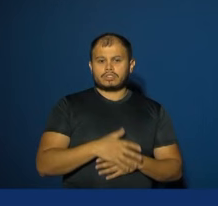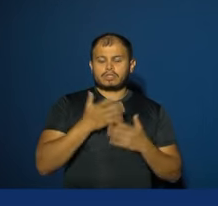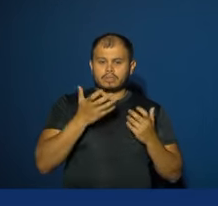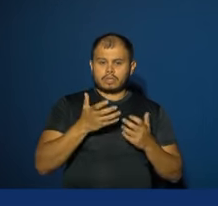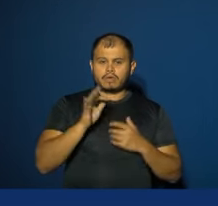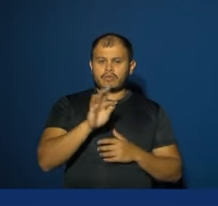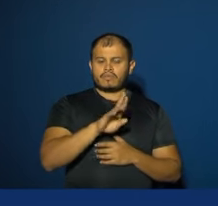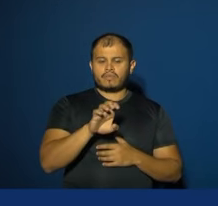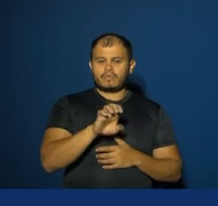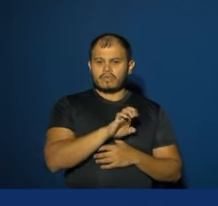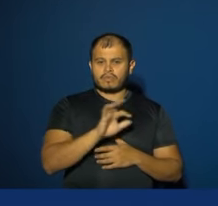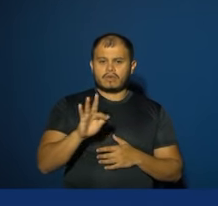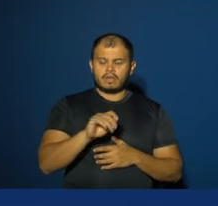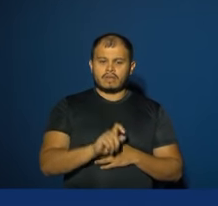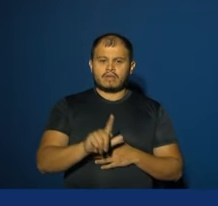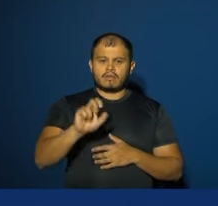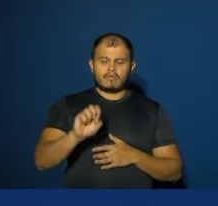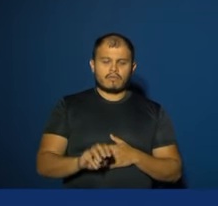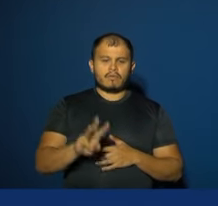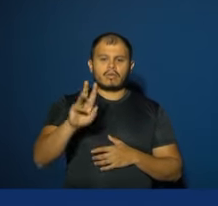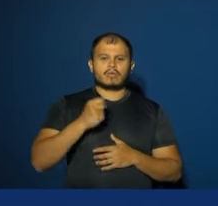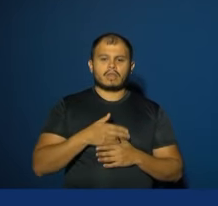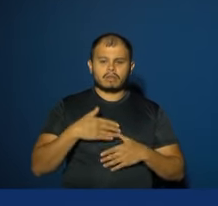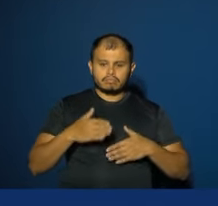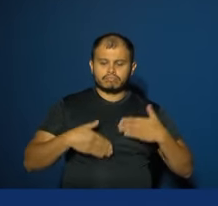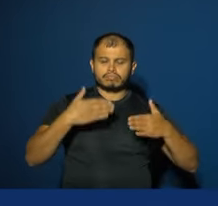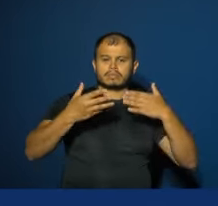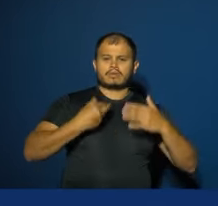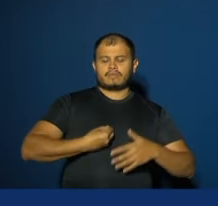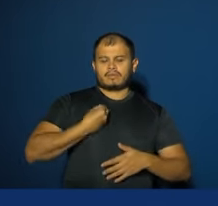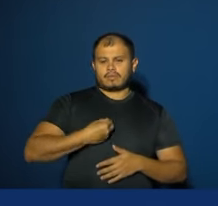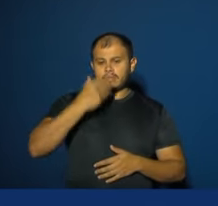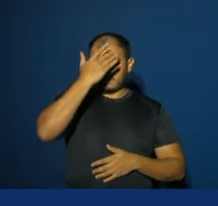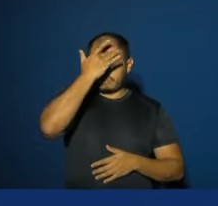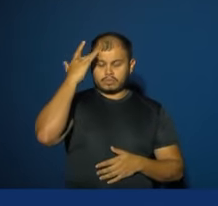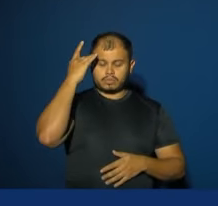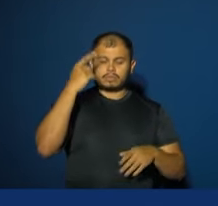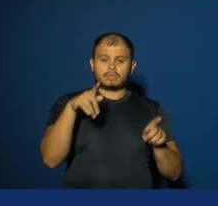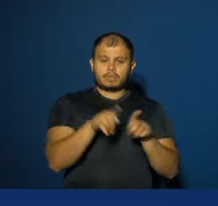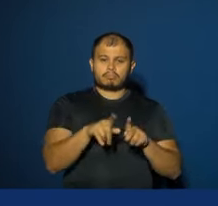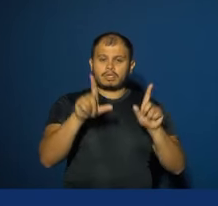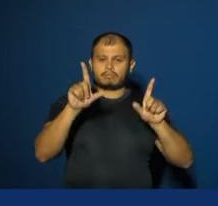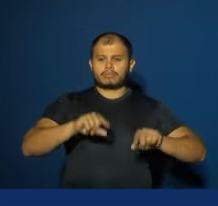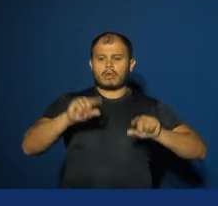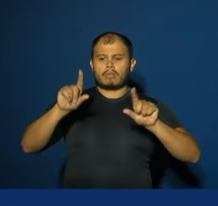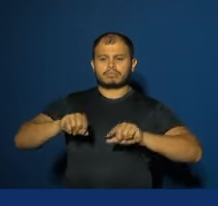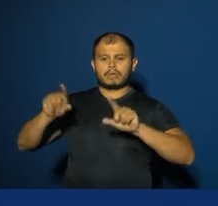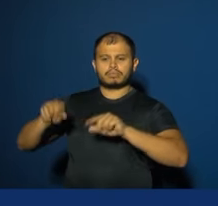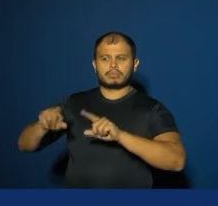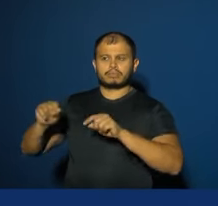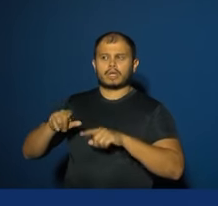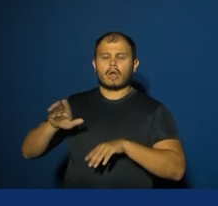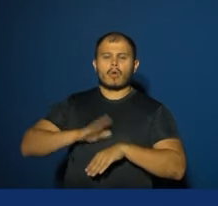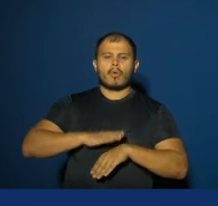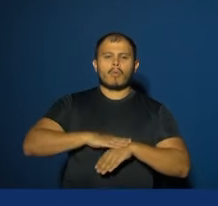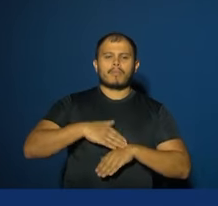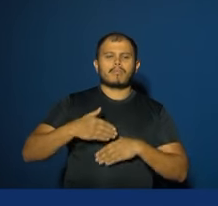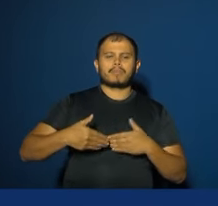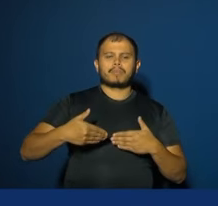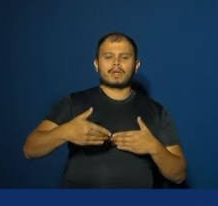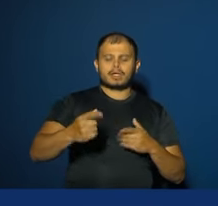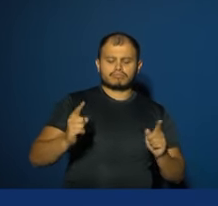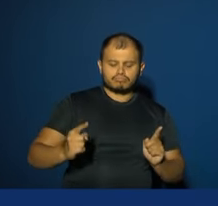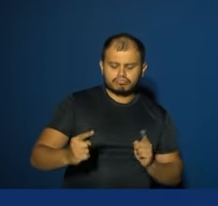Flow como maneira de agilizar a vida das pessoas de reduzir emissão e de reduzir também no Médio prazo a a